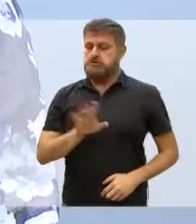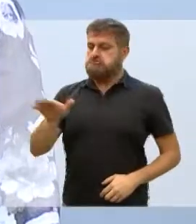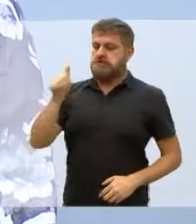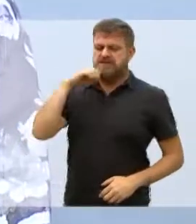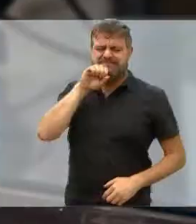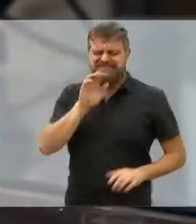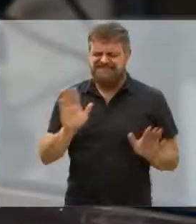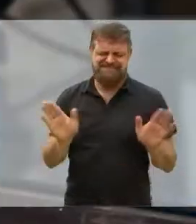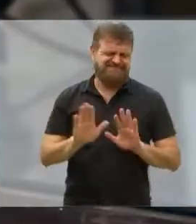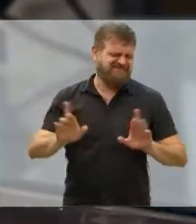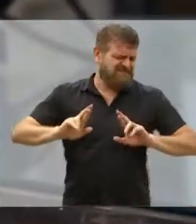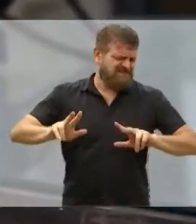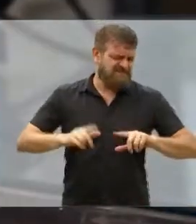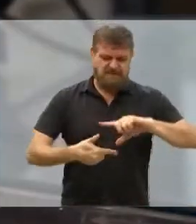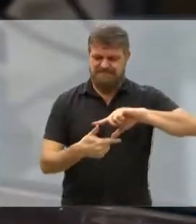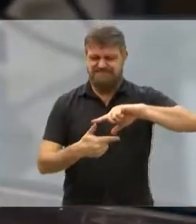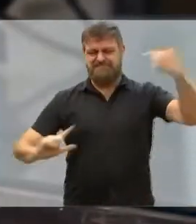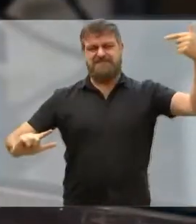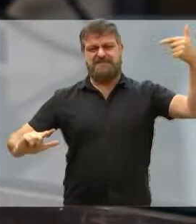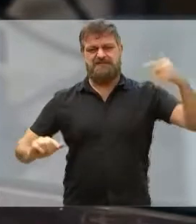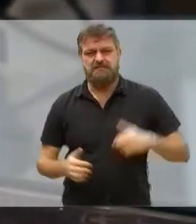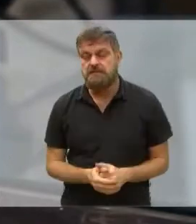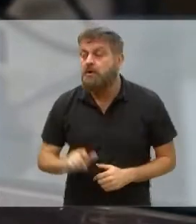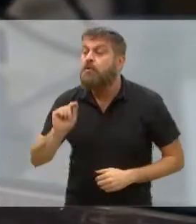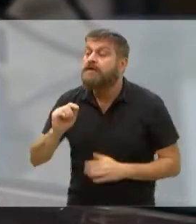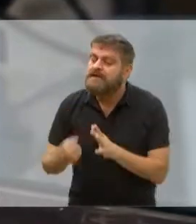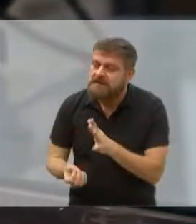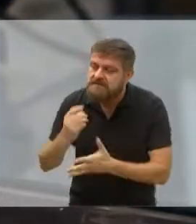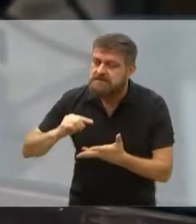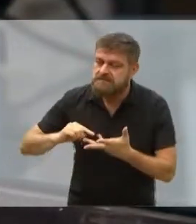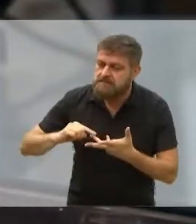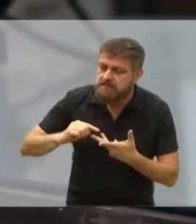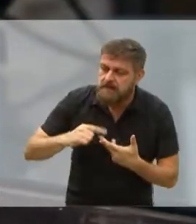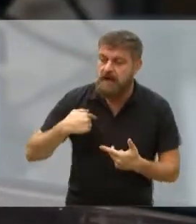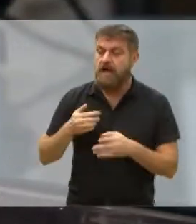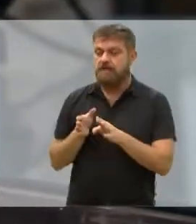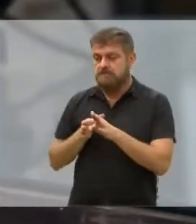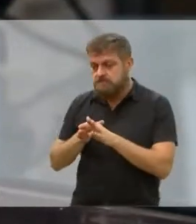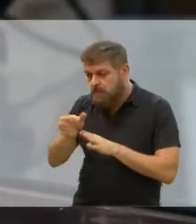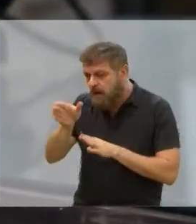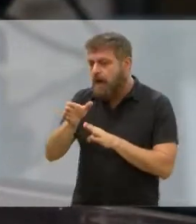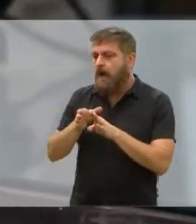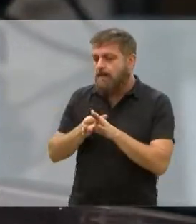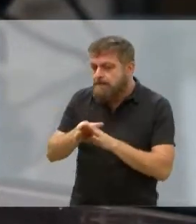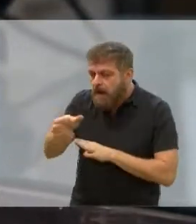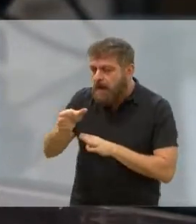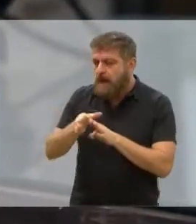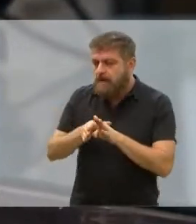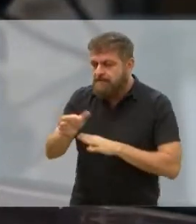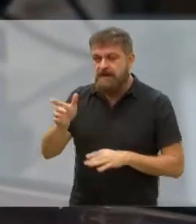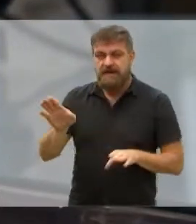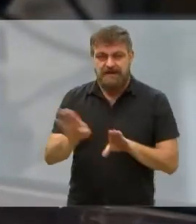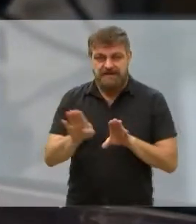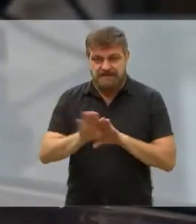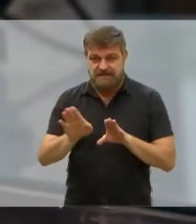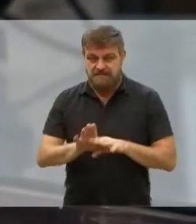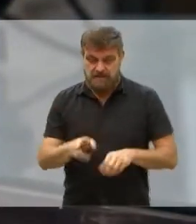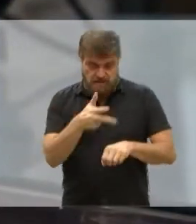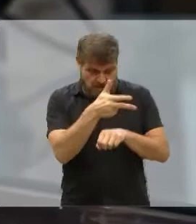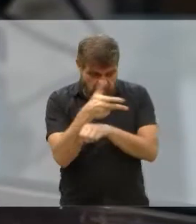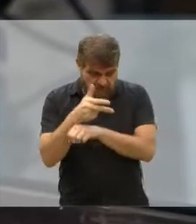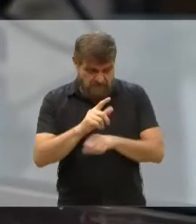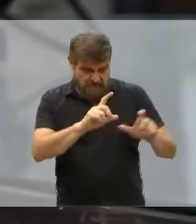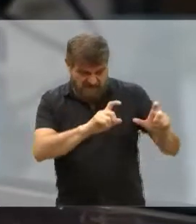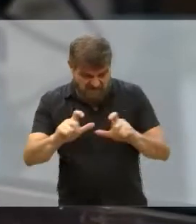pediu uma reunião. Não tá legal, o que aconteceu? Daí ela vai me falando, aí eu vou orientando e eu costumo filmar